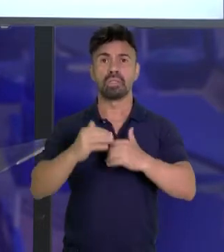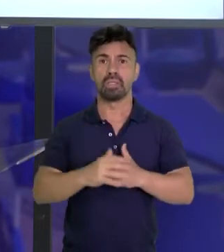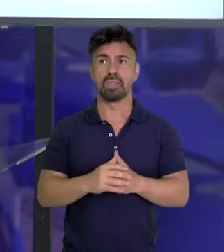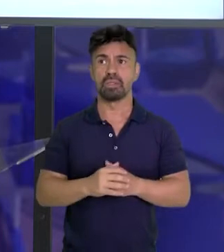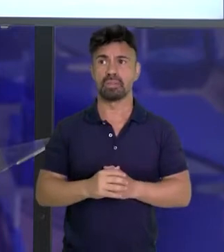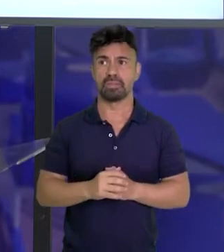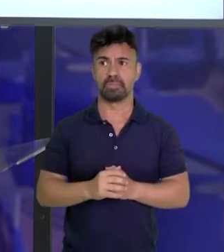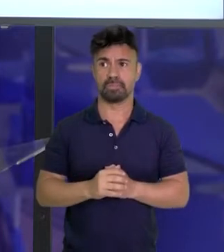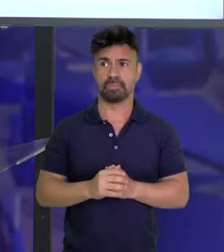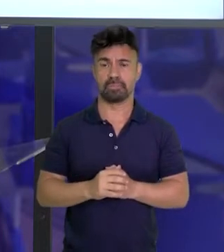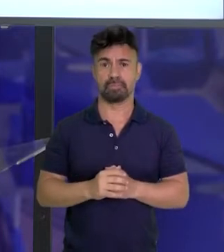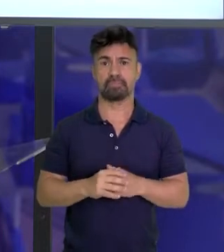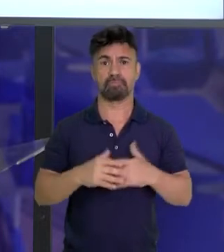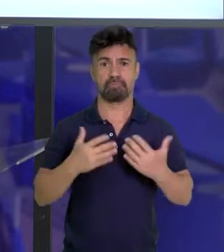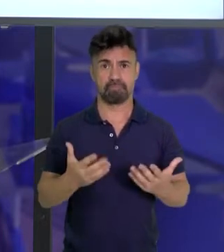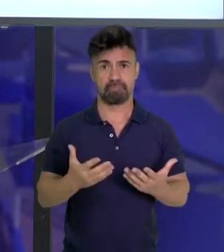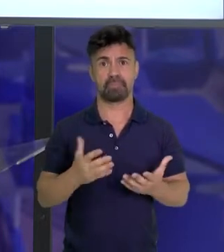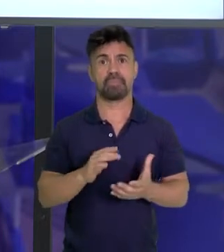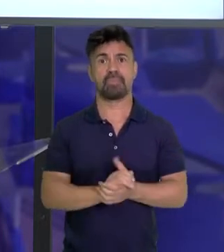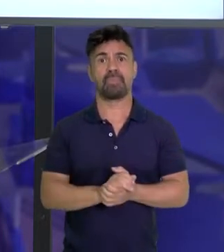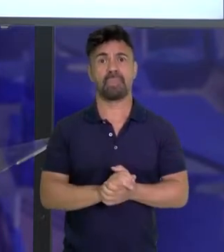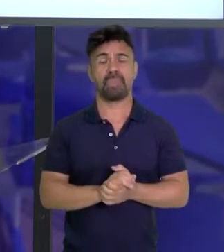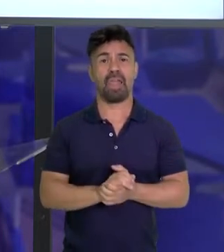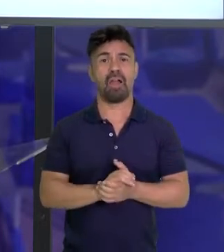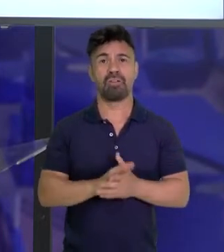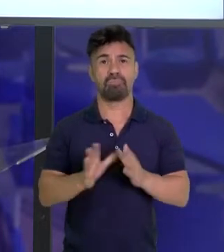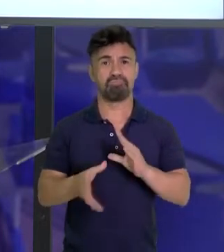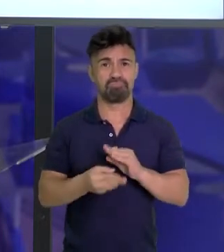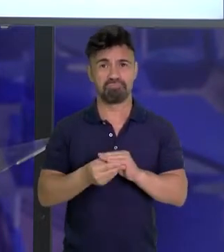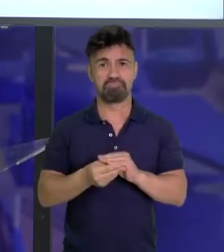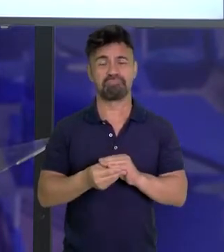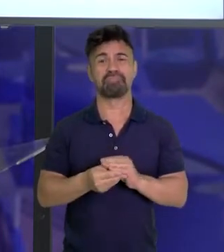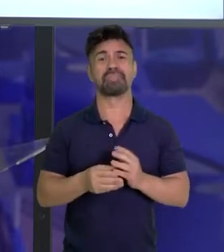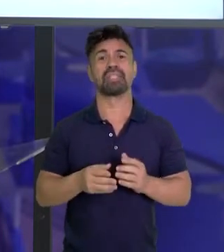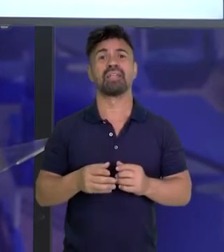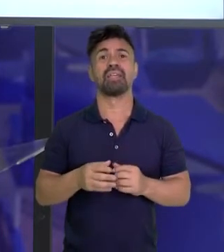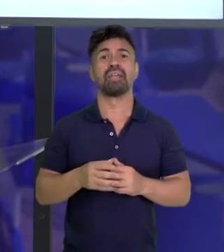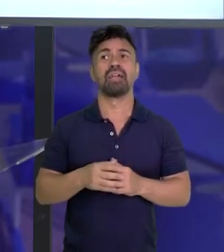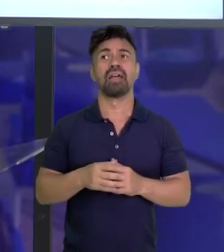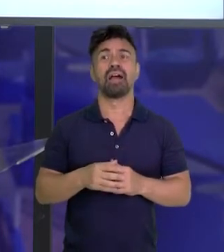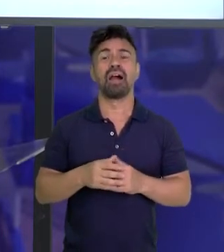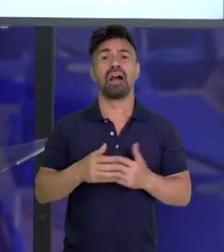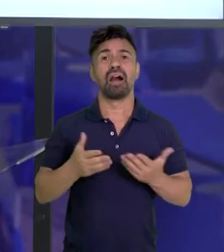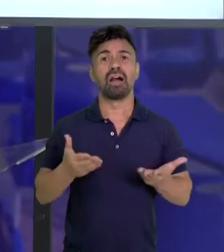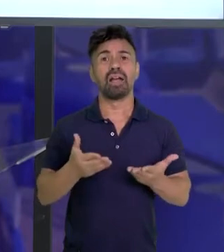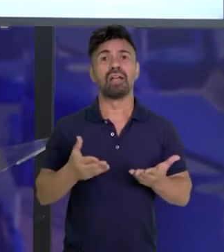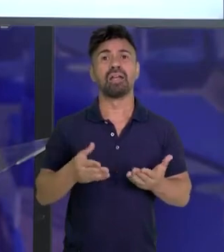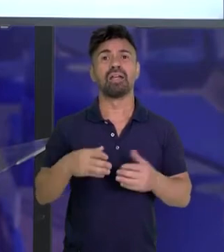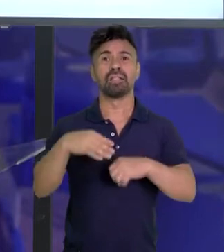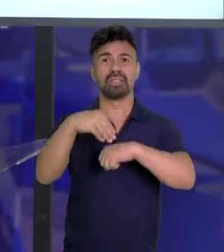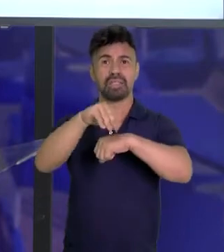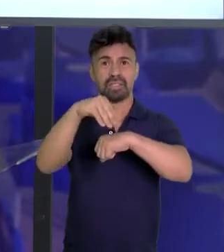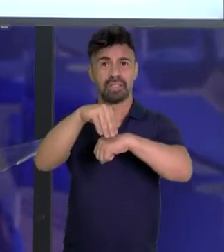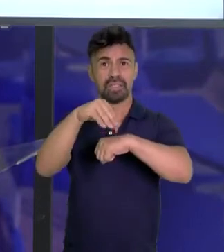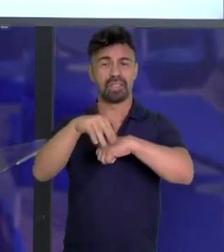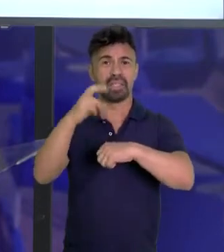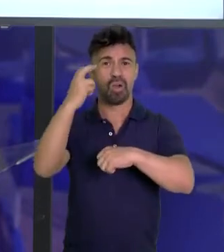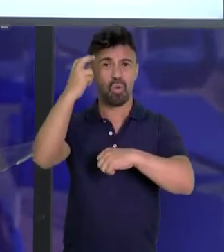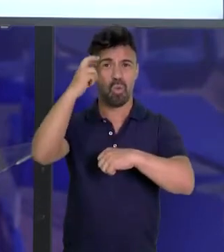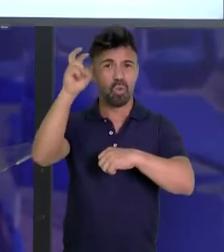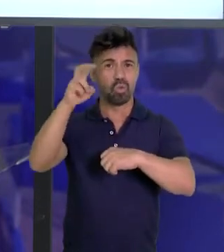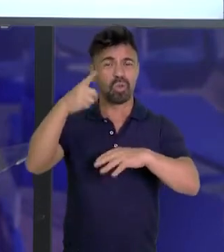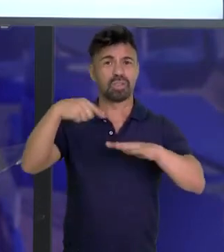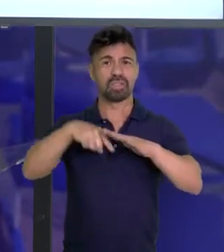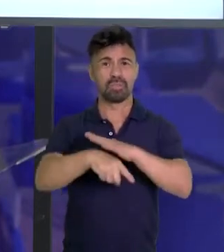E basicamente é isso. A gente está caminhando para o encerramento da nossa aula. Aqui eu deixo algumas dicas culturais para que vocês